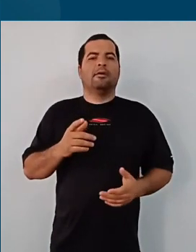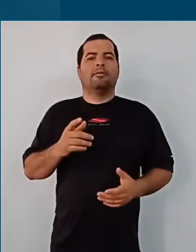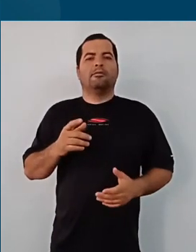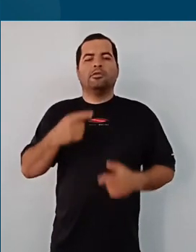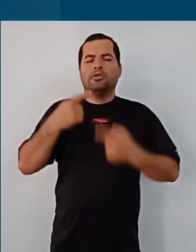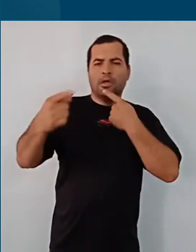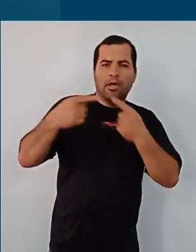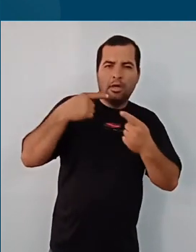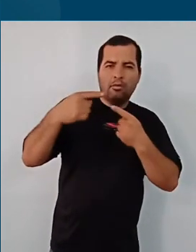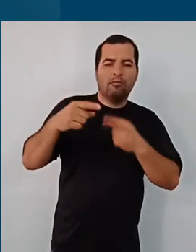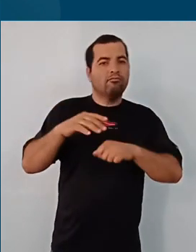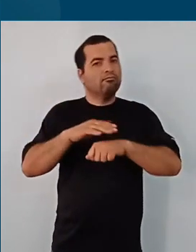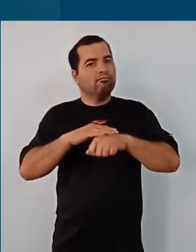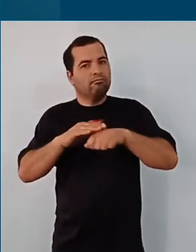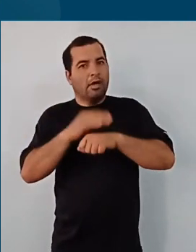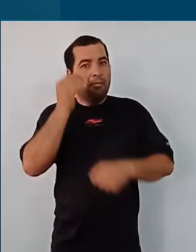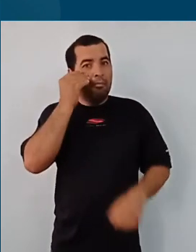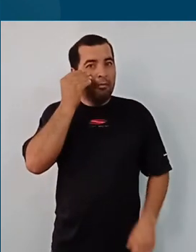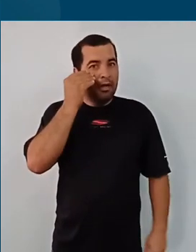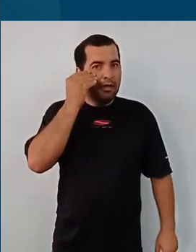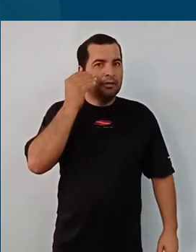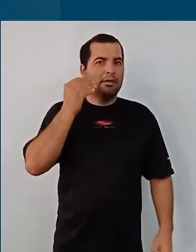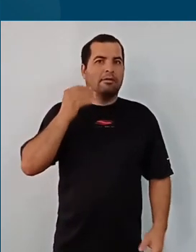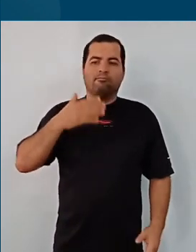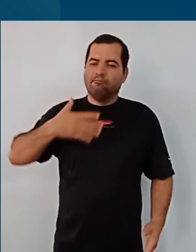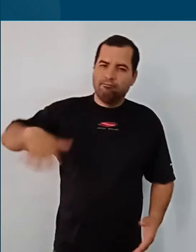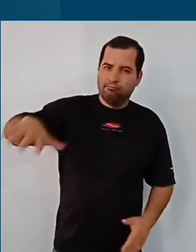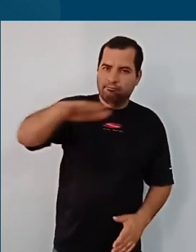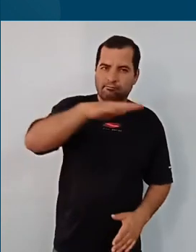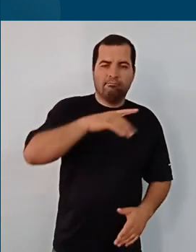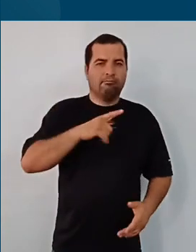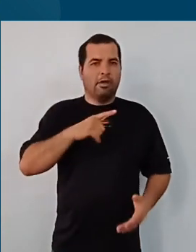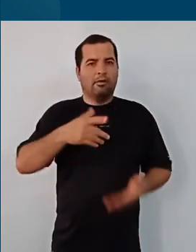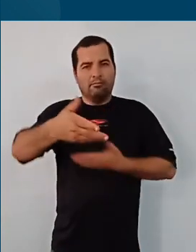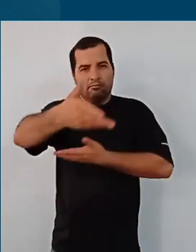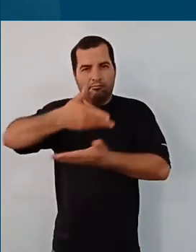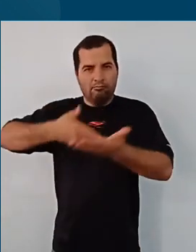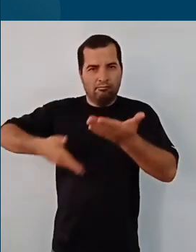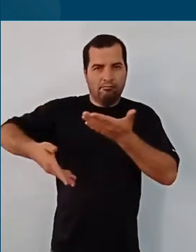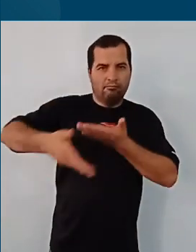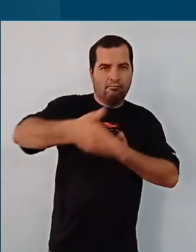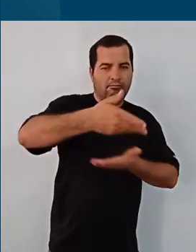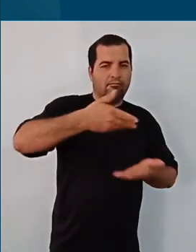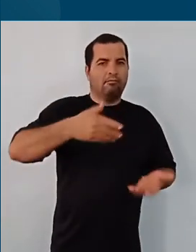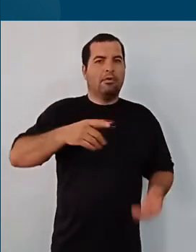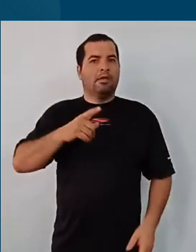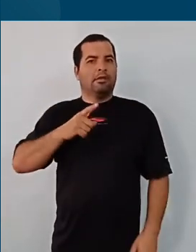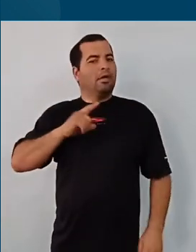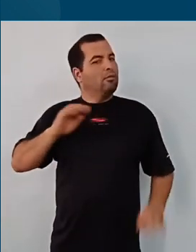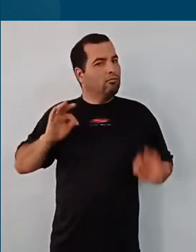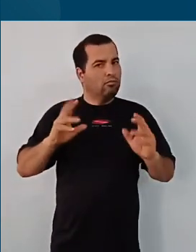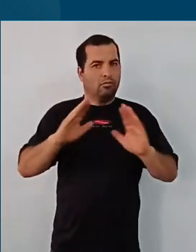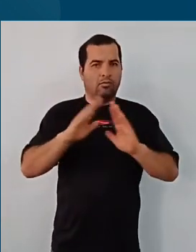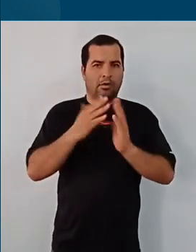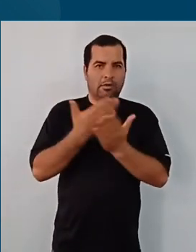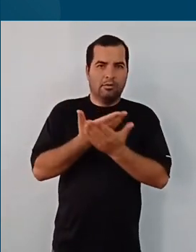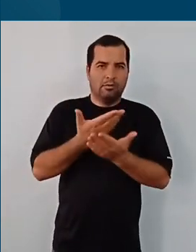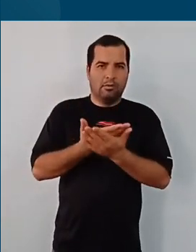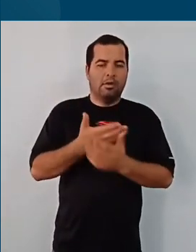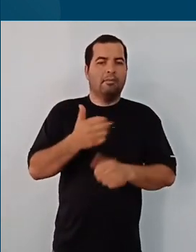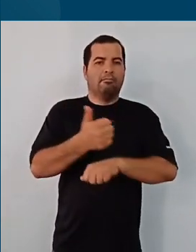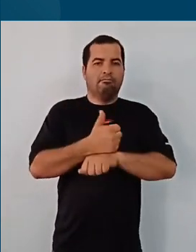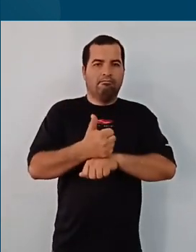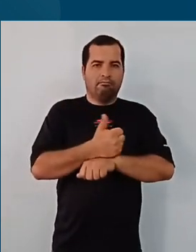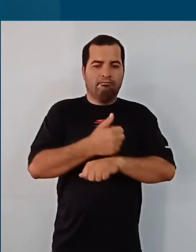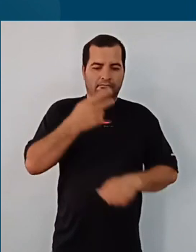no diálogo e troca de experiências num trabalho participativo desenvolvido pelas escolas e profissionais